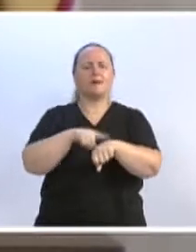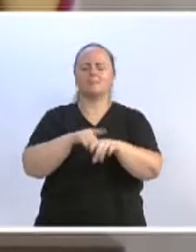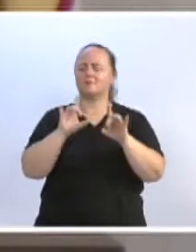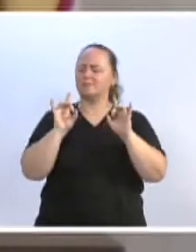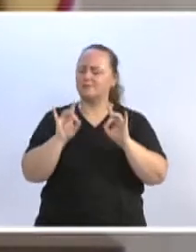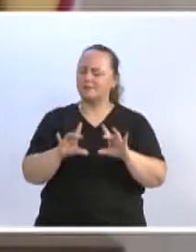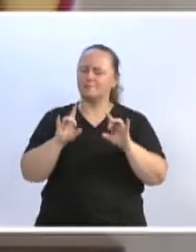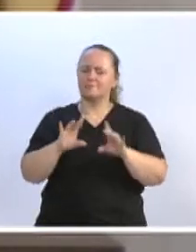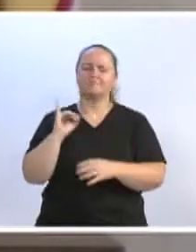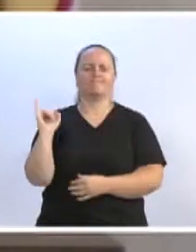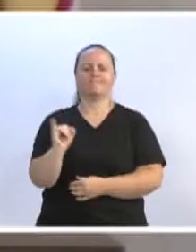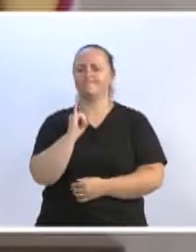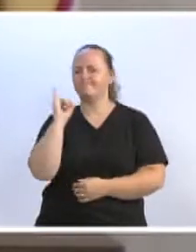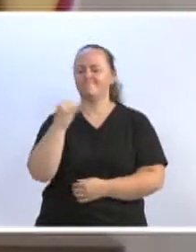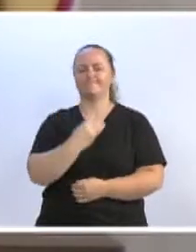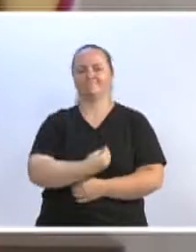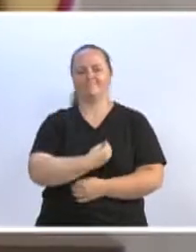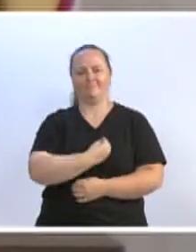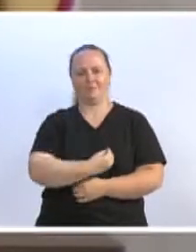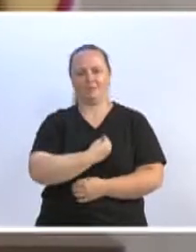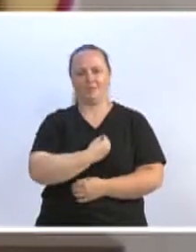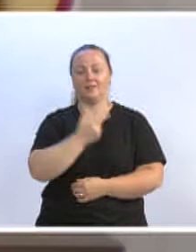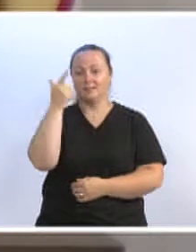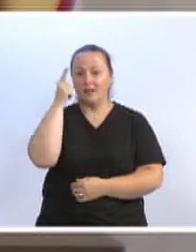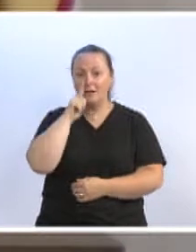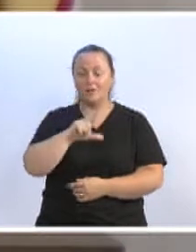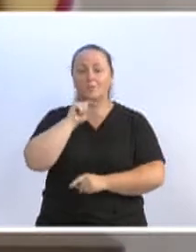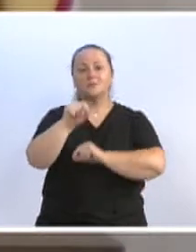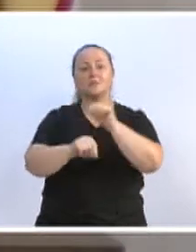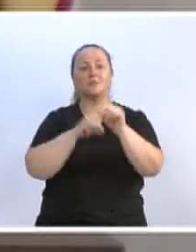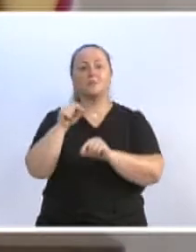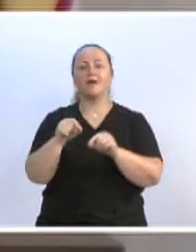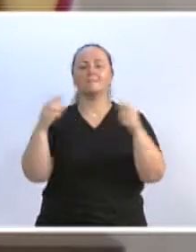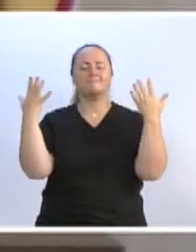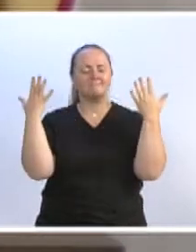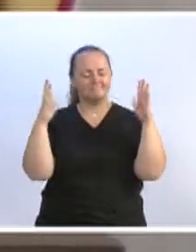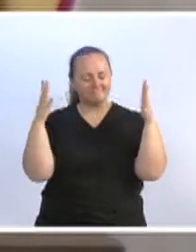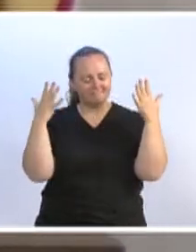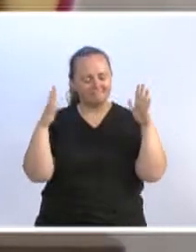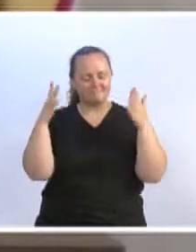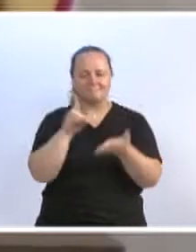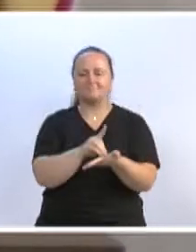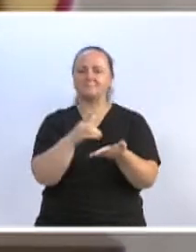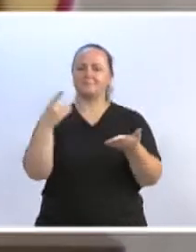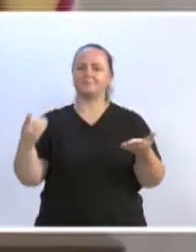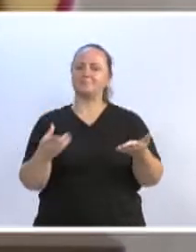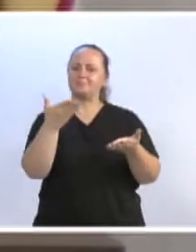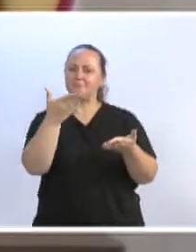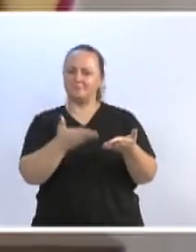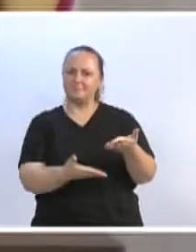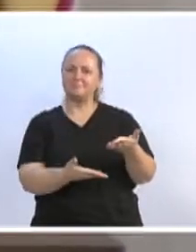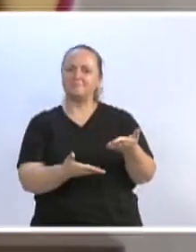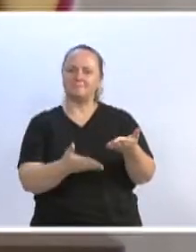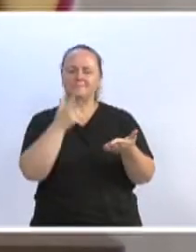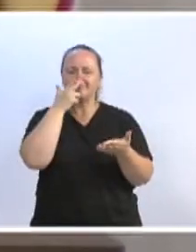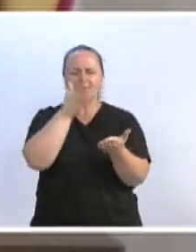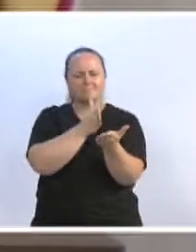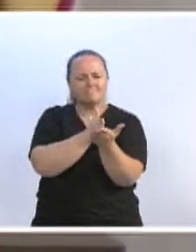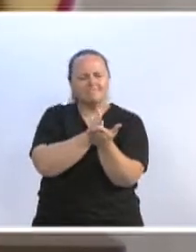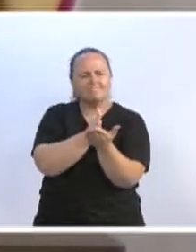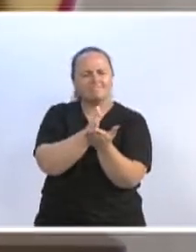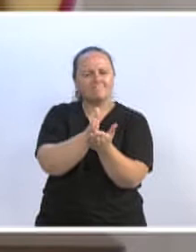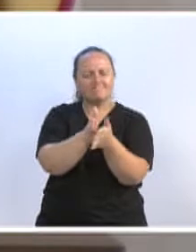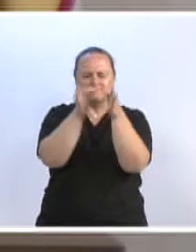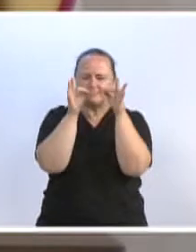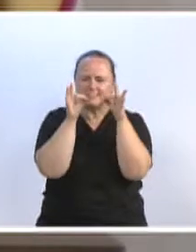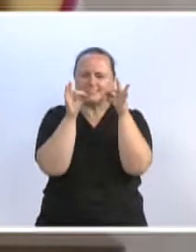vida, um momento especial de poder aqui celebrar a palavra de Deus, a Bíblia, como a bússola, como o caminho,